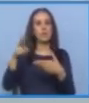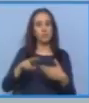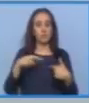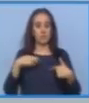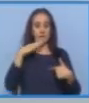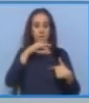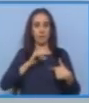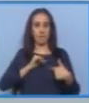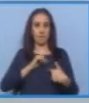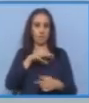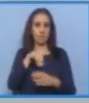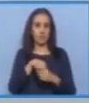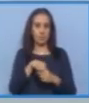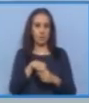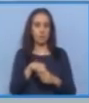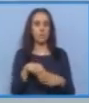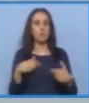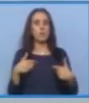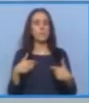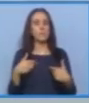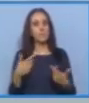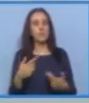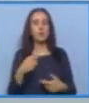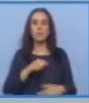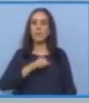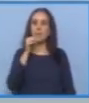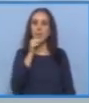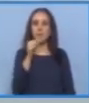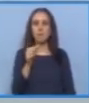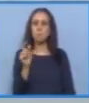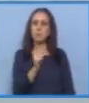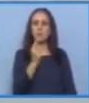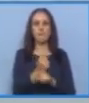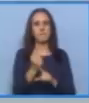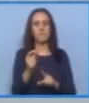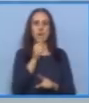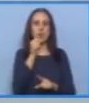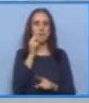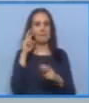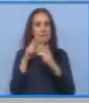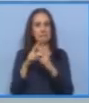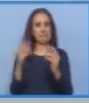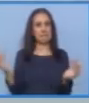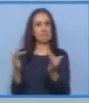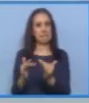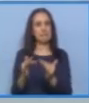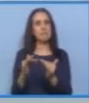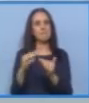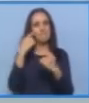minha família faz parte. Tínhamos o hábito de, pelo menos uma vez por mês, nos reunirmos ali numa missa